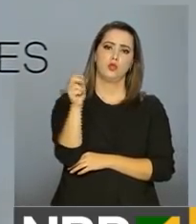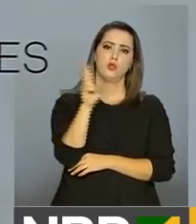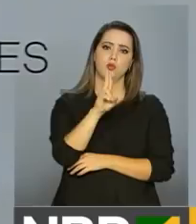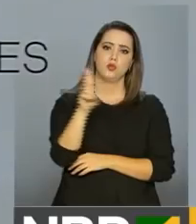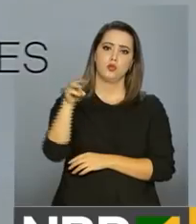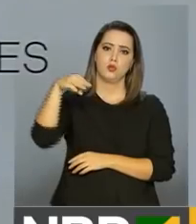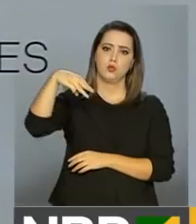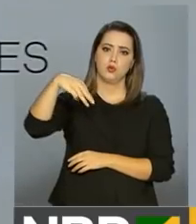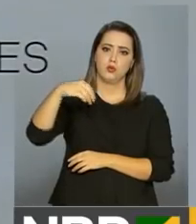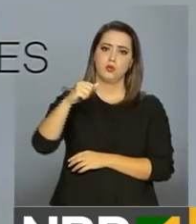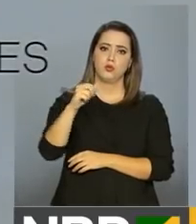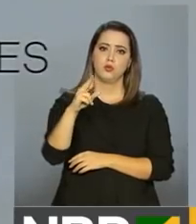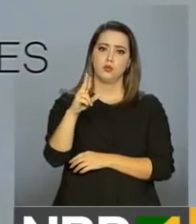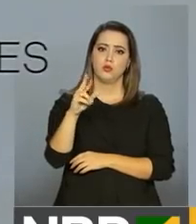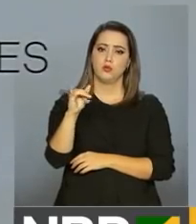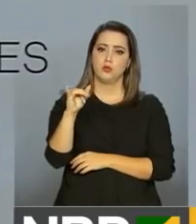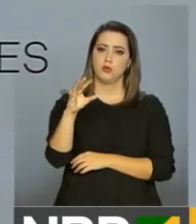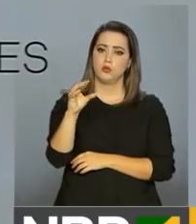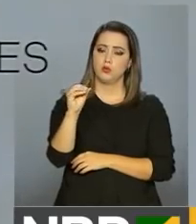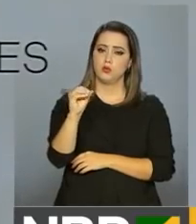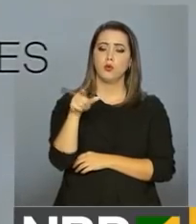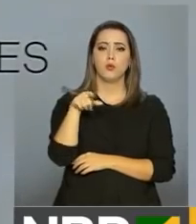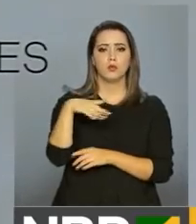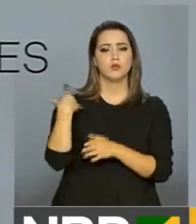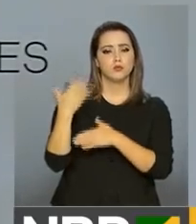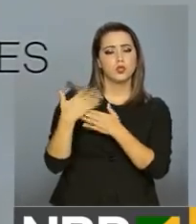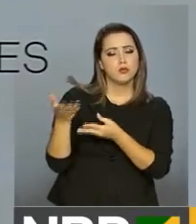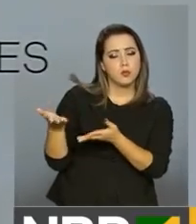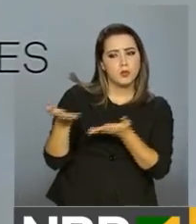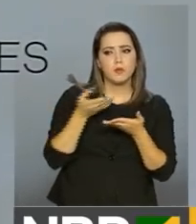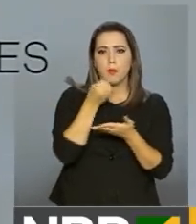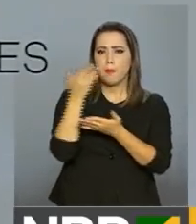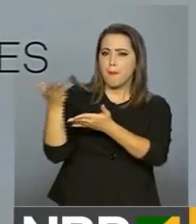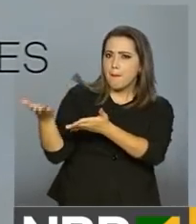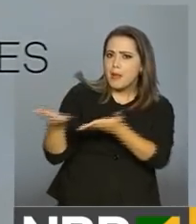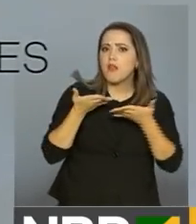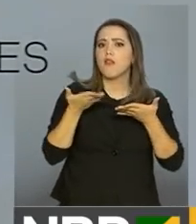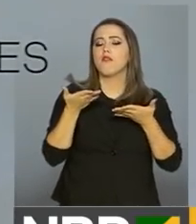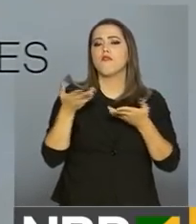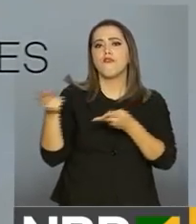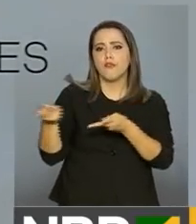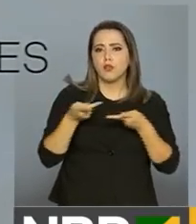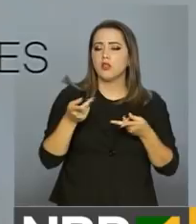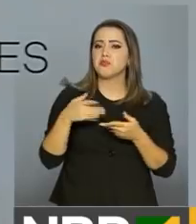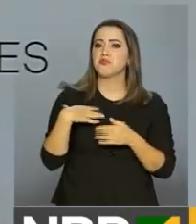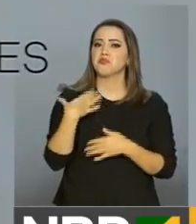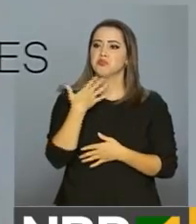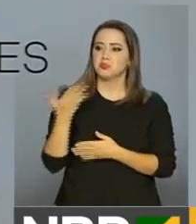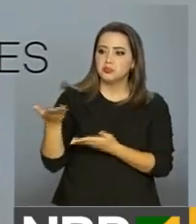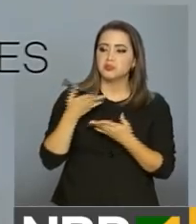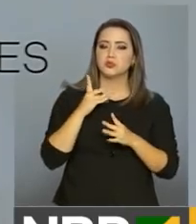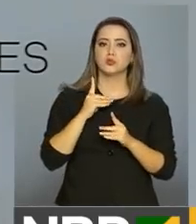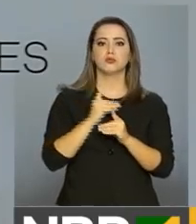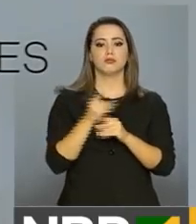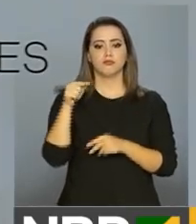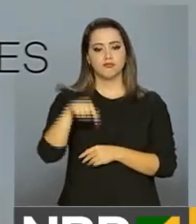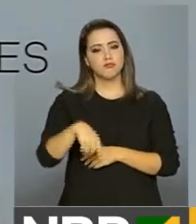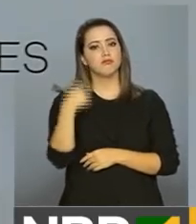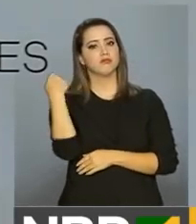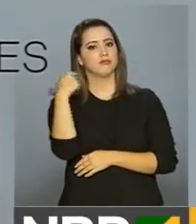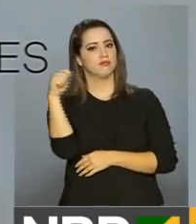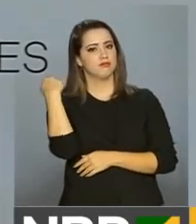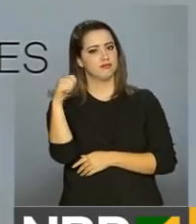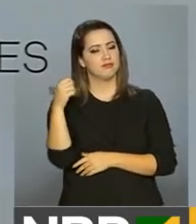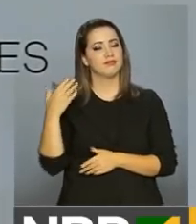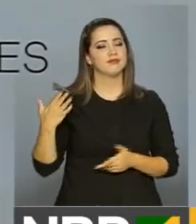povo argentino a tradicional hospitalidade com que sempre somos recebidos neste